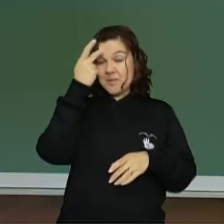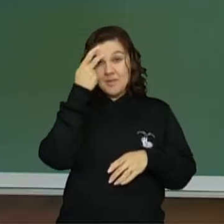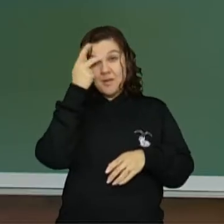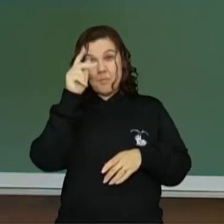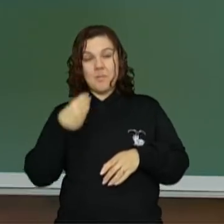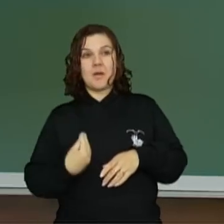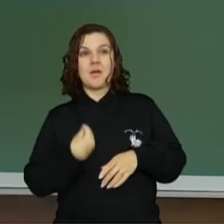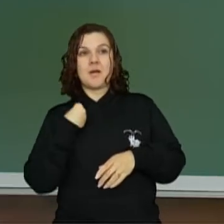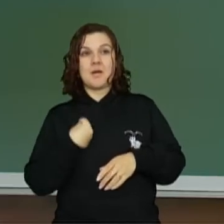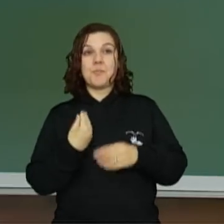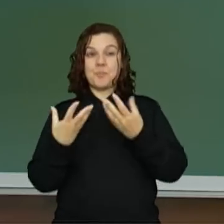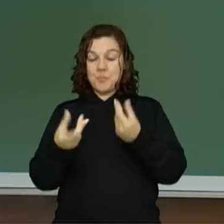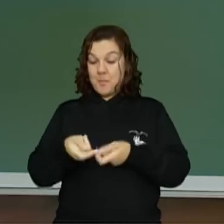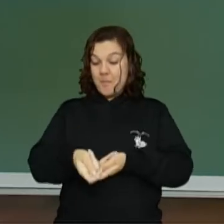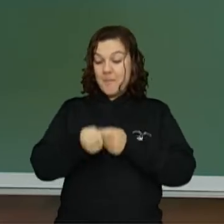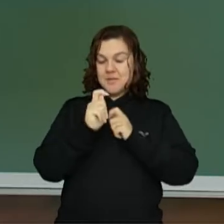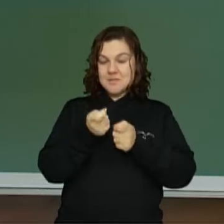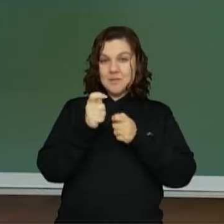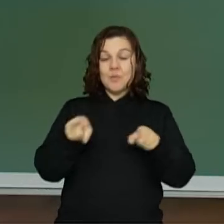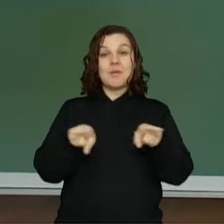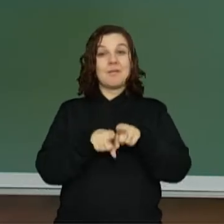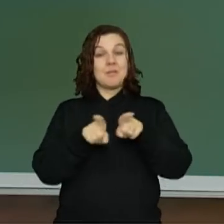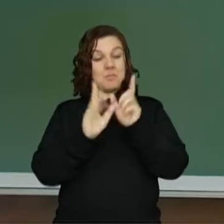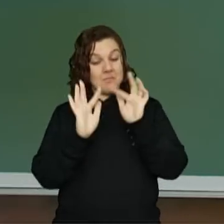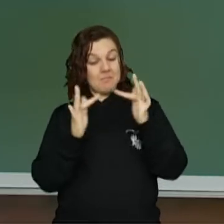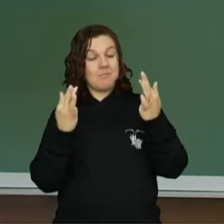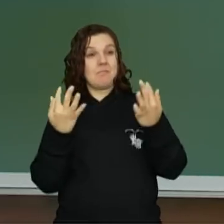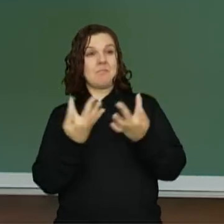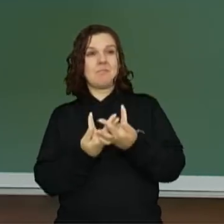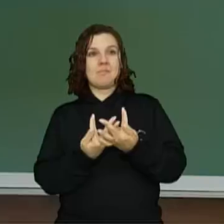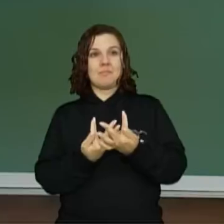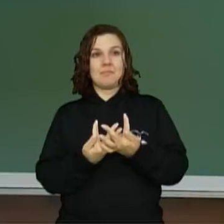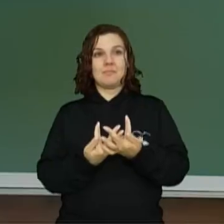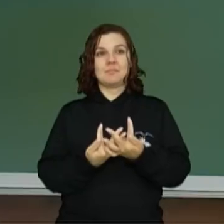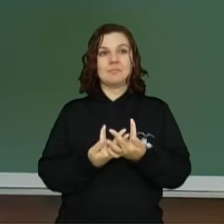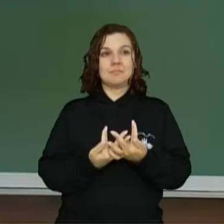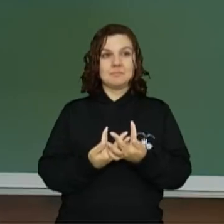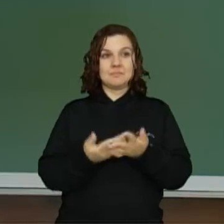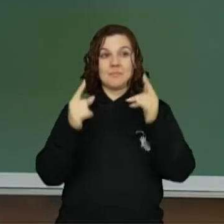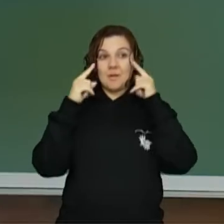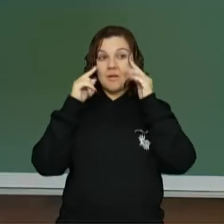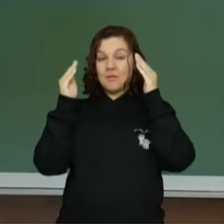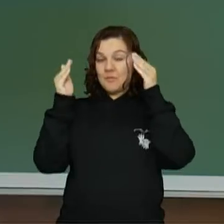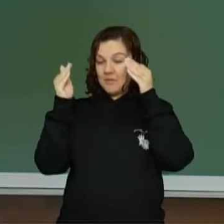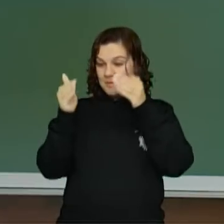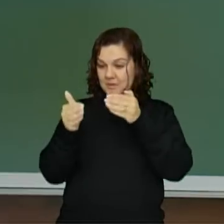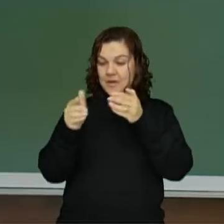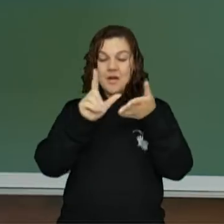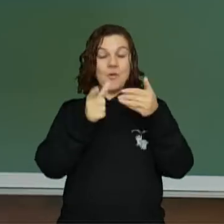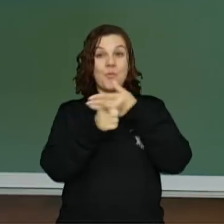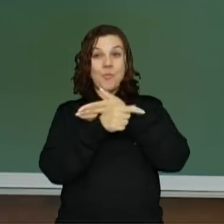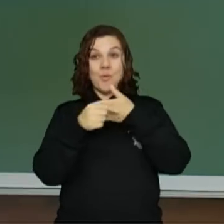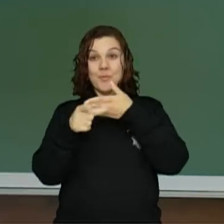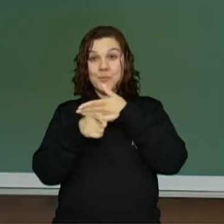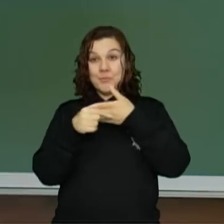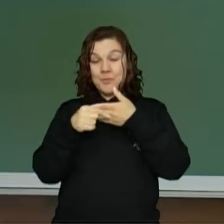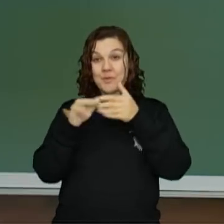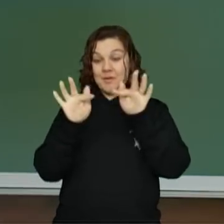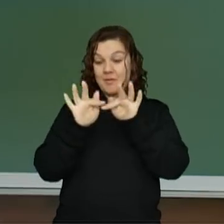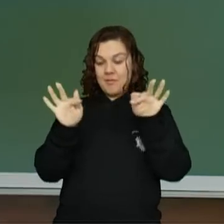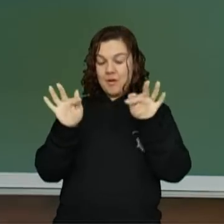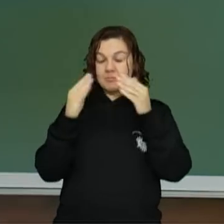a sobrevivência de inúmeros pescadores e suas famílias. Mas o autor da frase